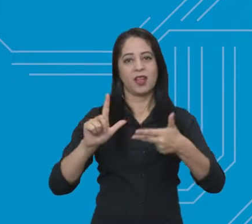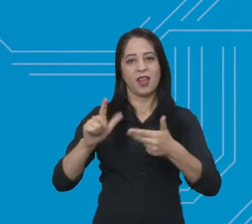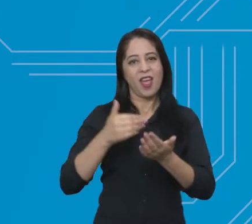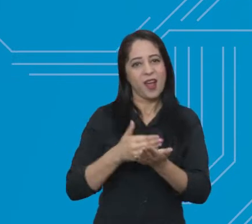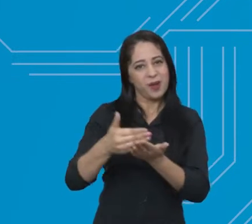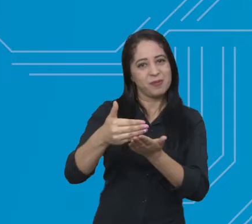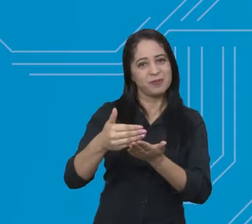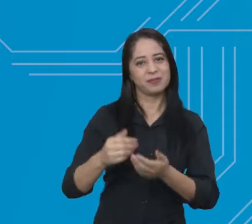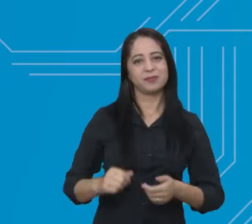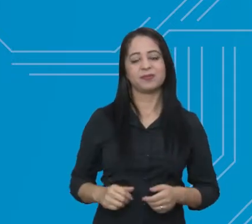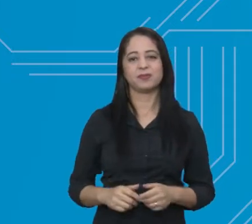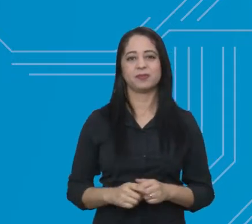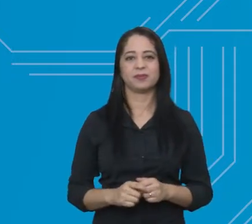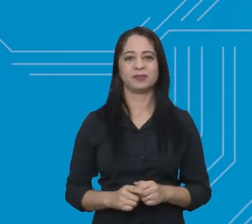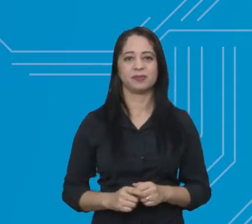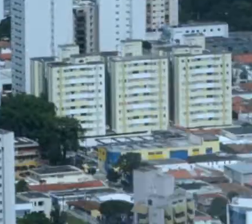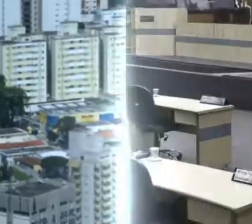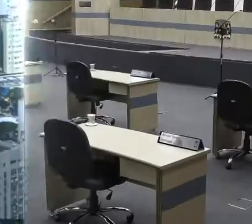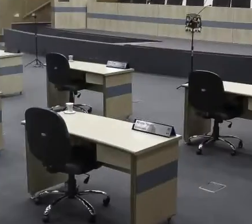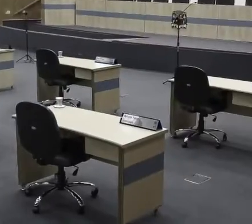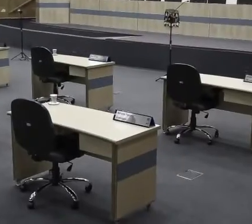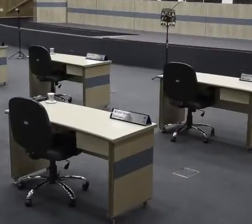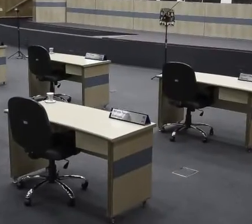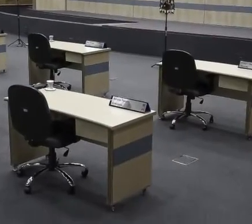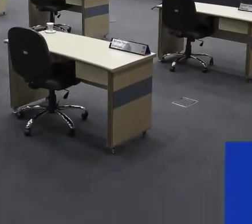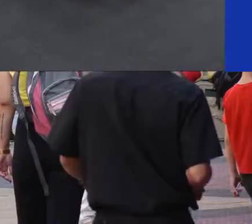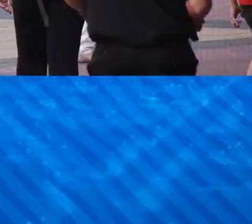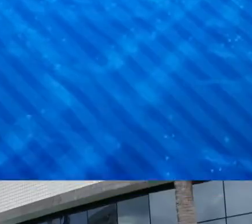Semana Legislativa está no ar.